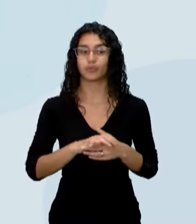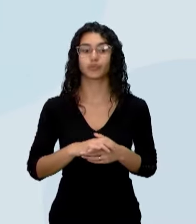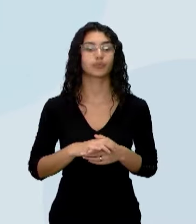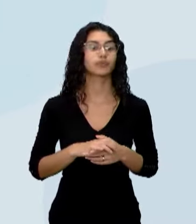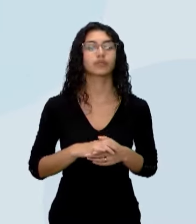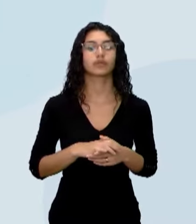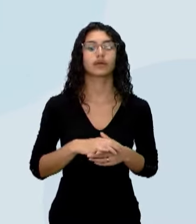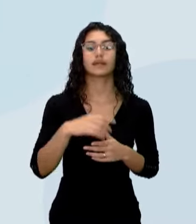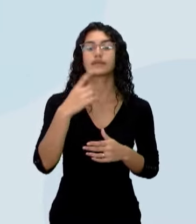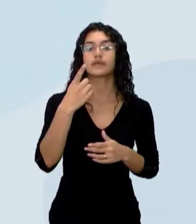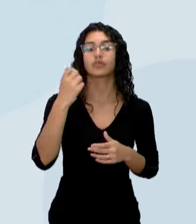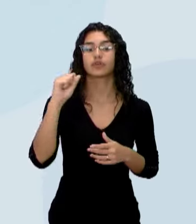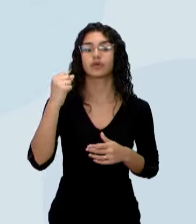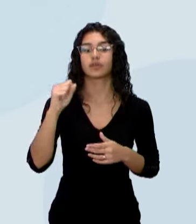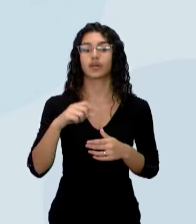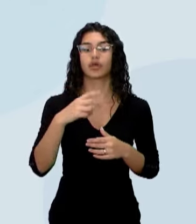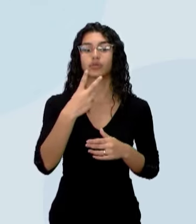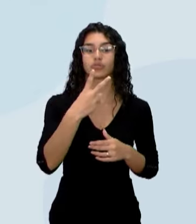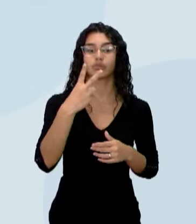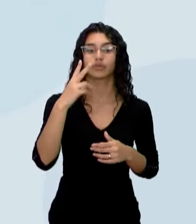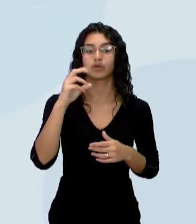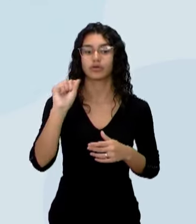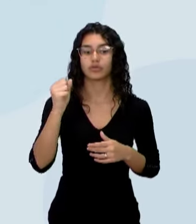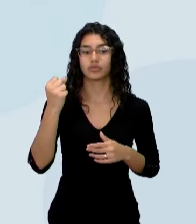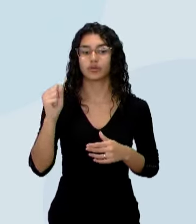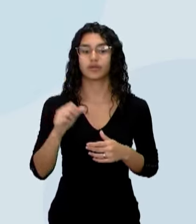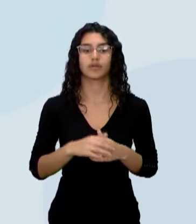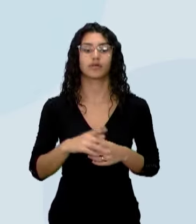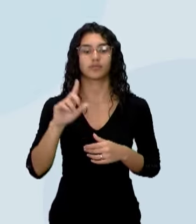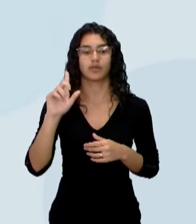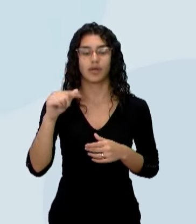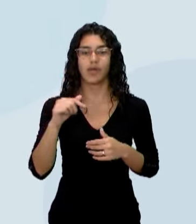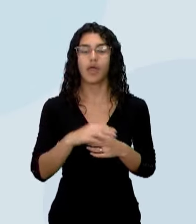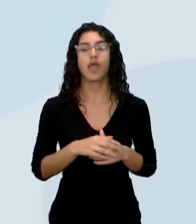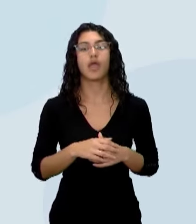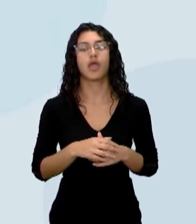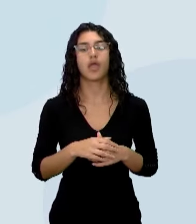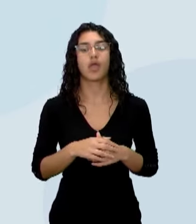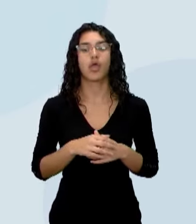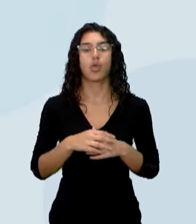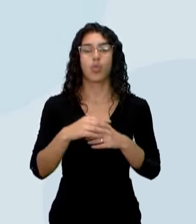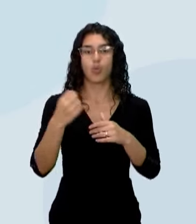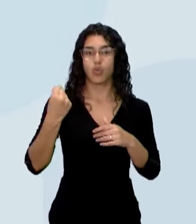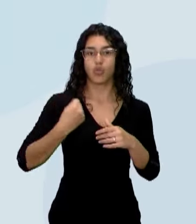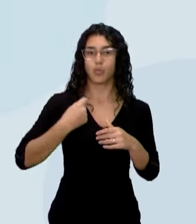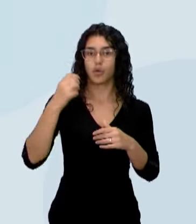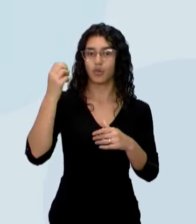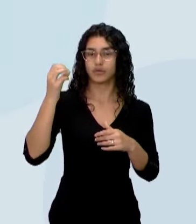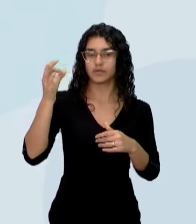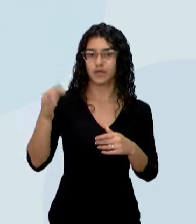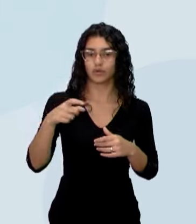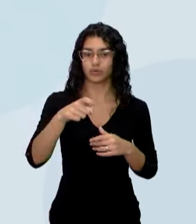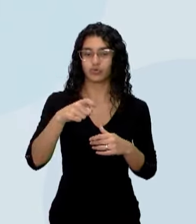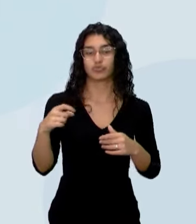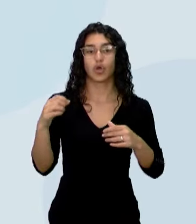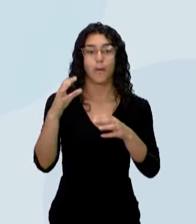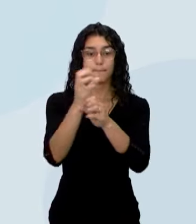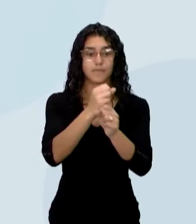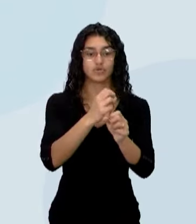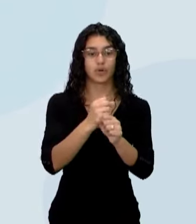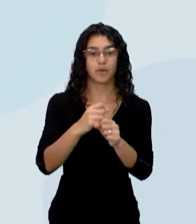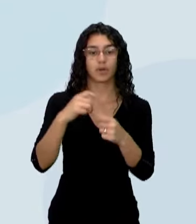Vai 188. Não, 288. 288 é o ângulo total sem o X. Exatamente. Então, somando tudo tem